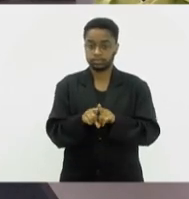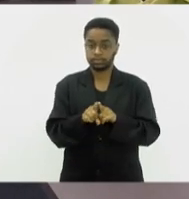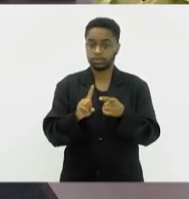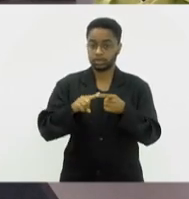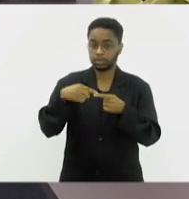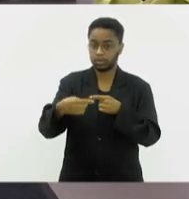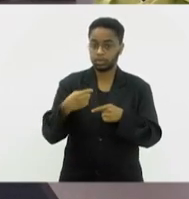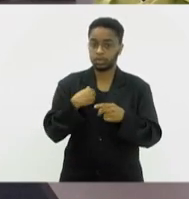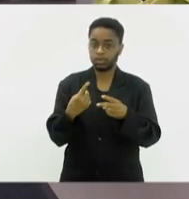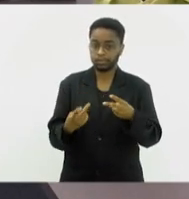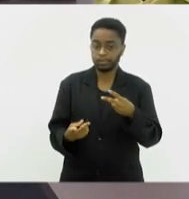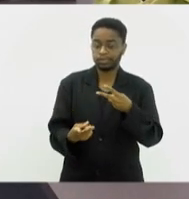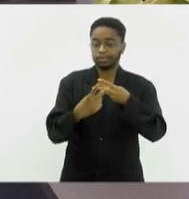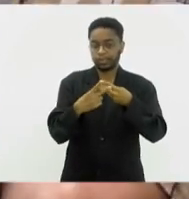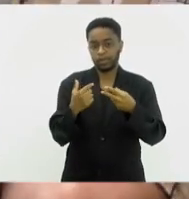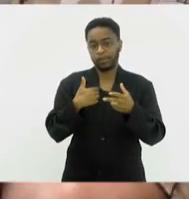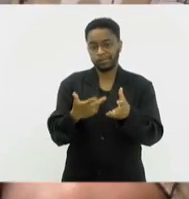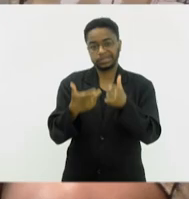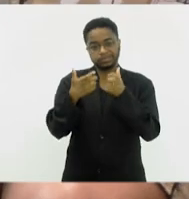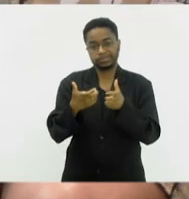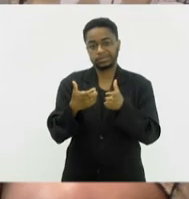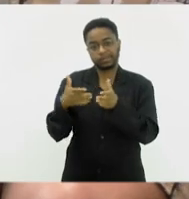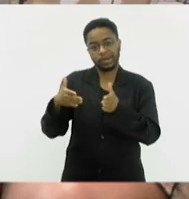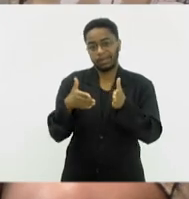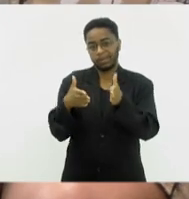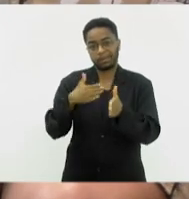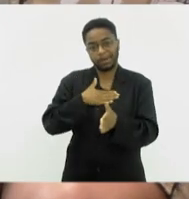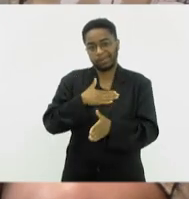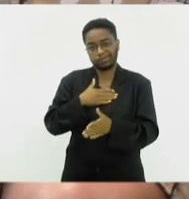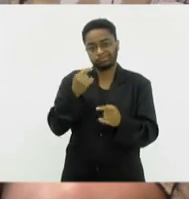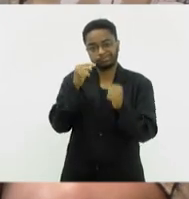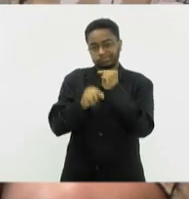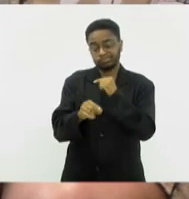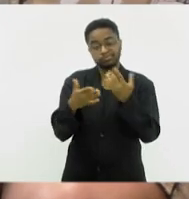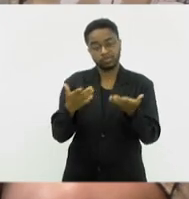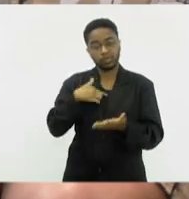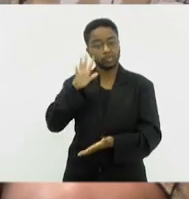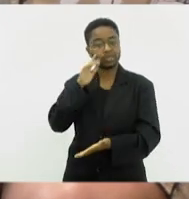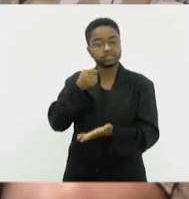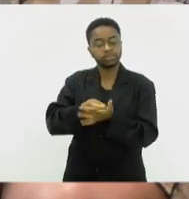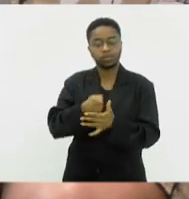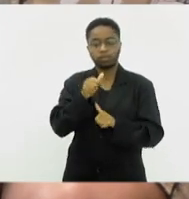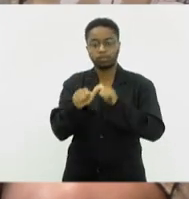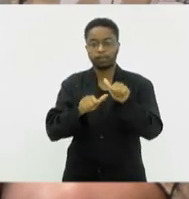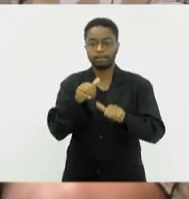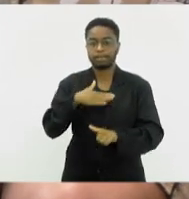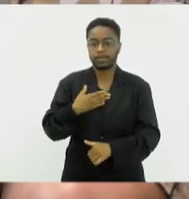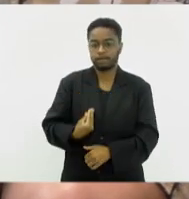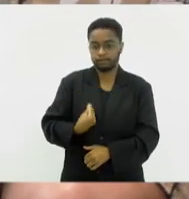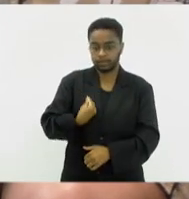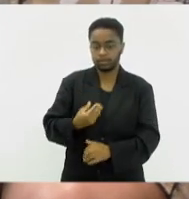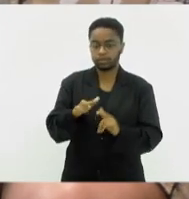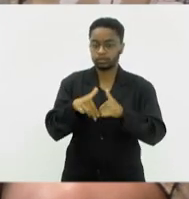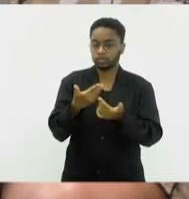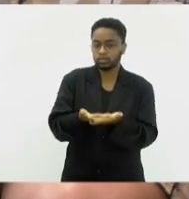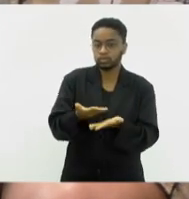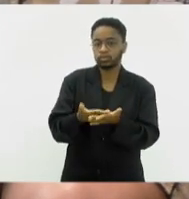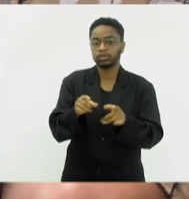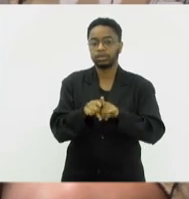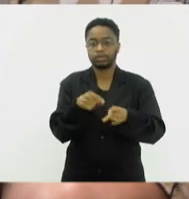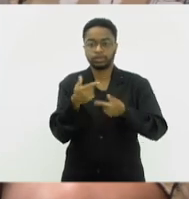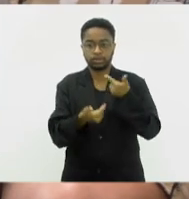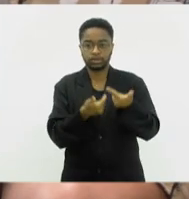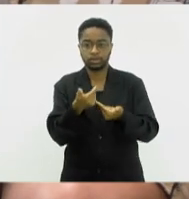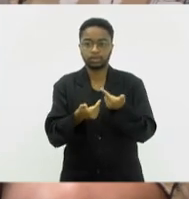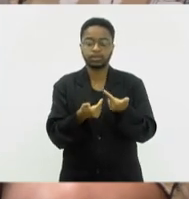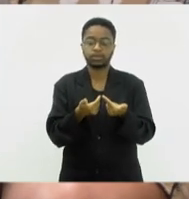que, de fato, aquele lugar não era para mim. E aí decidi mudar a história da minha vida através de estudo, através de trabalho.